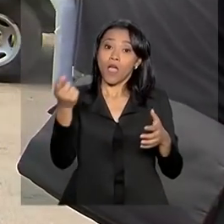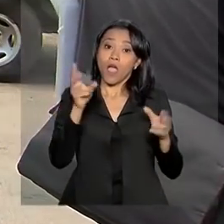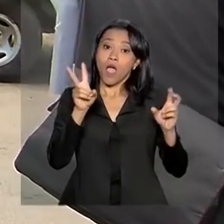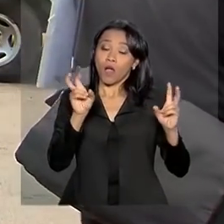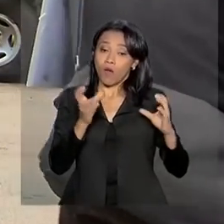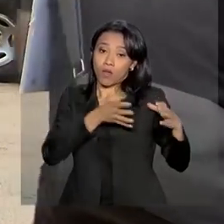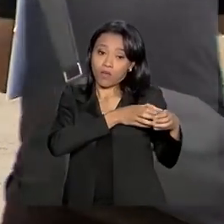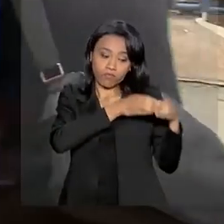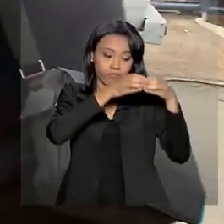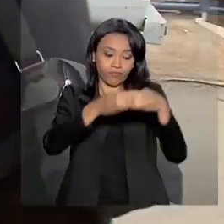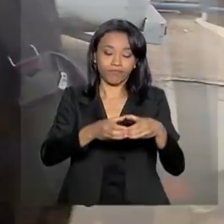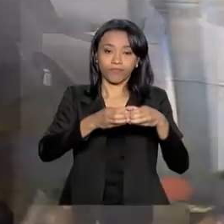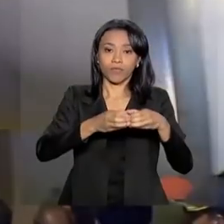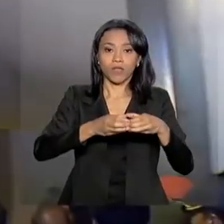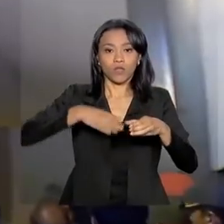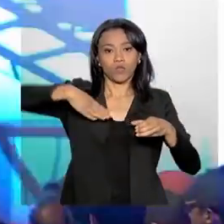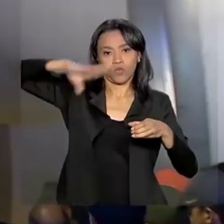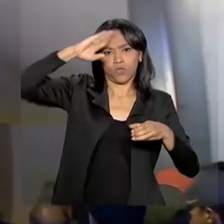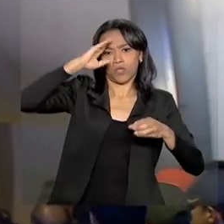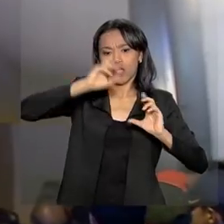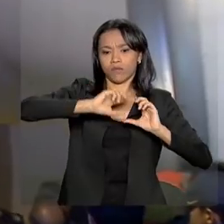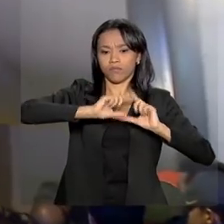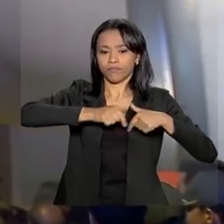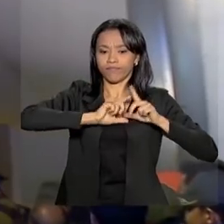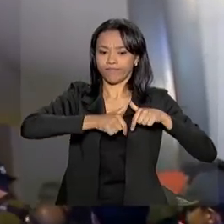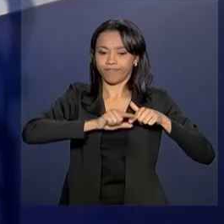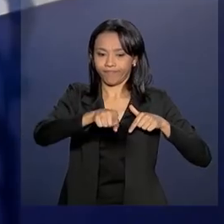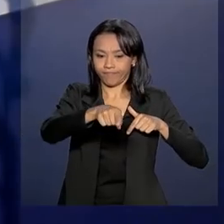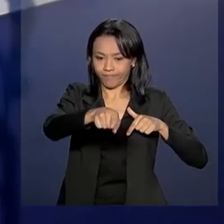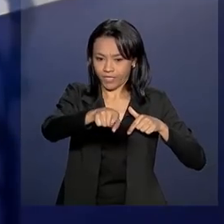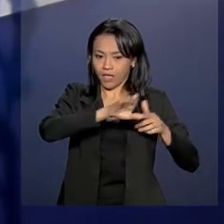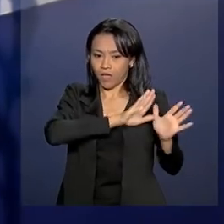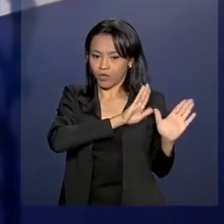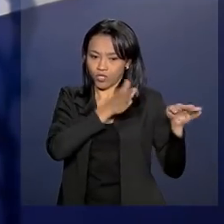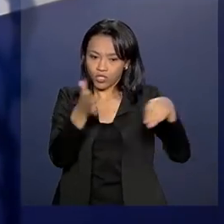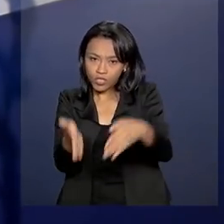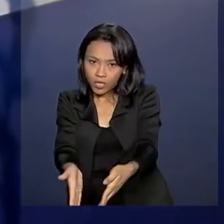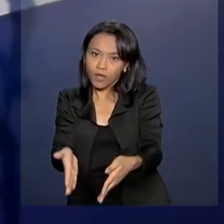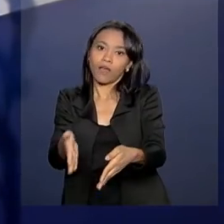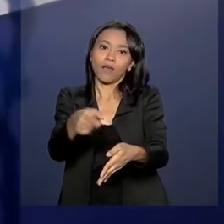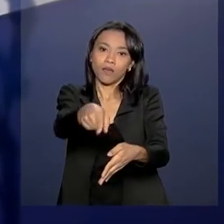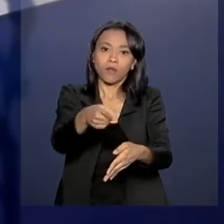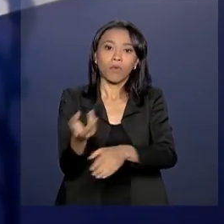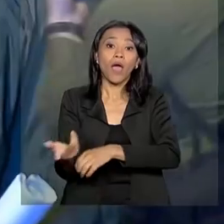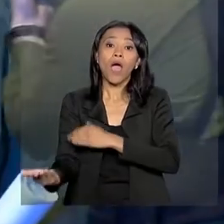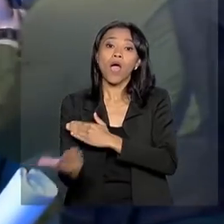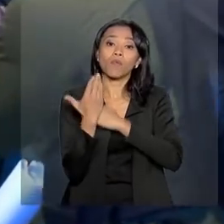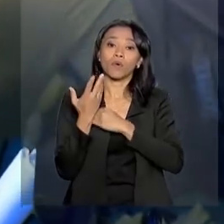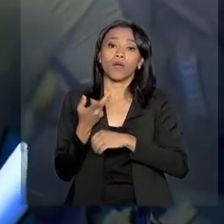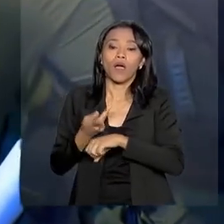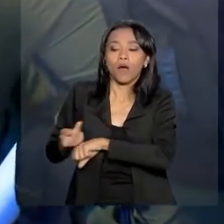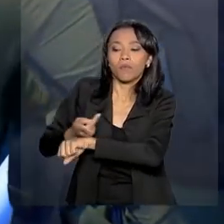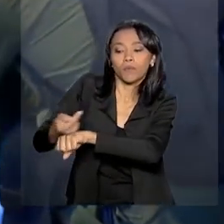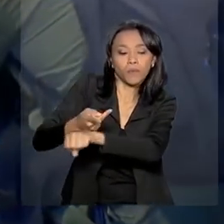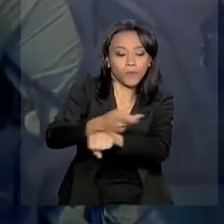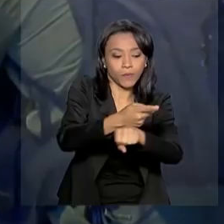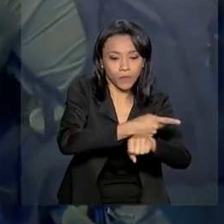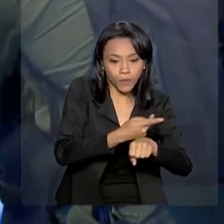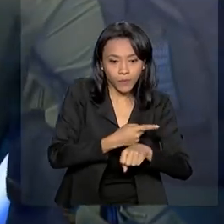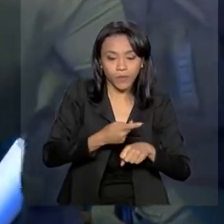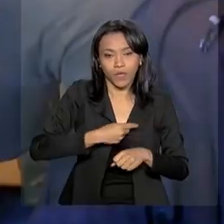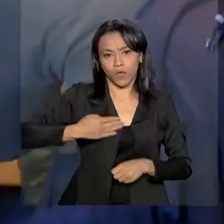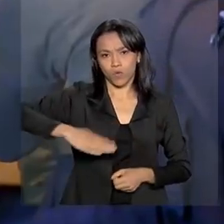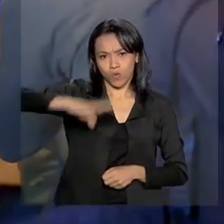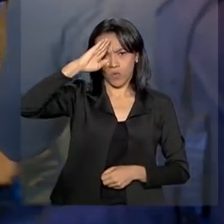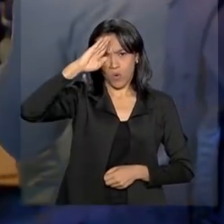na noite deste domingo para ajudar nos trabalhos de busca e dos desaparecidos, né? O comandante da Tropa Militar de